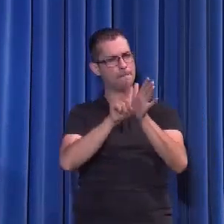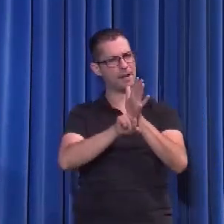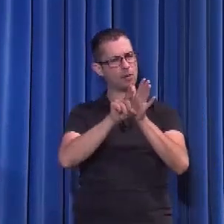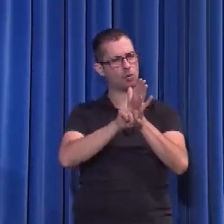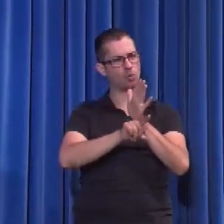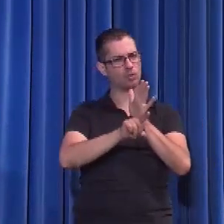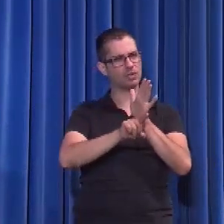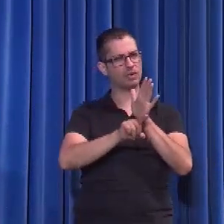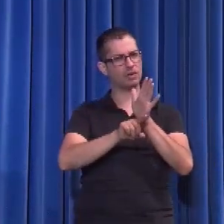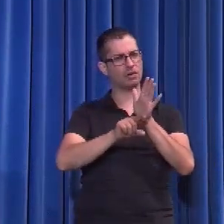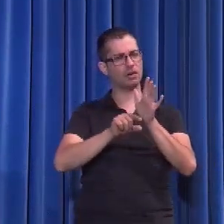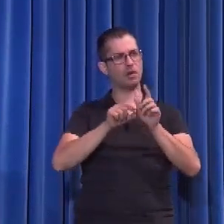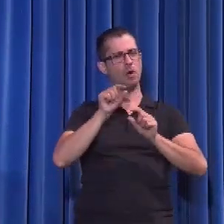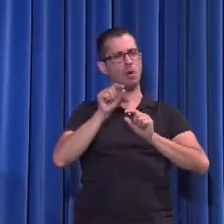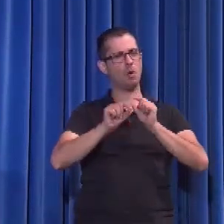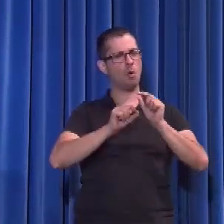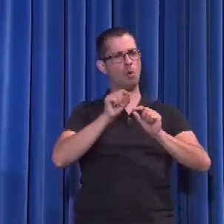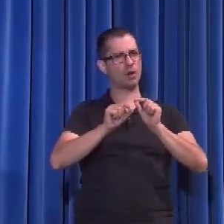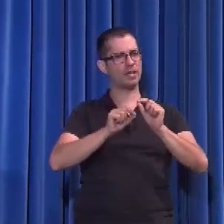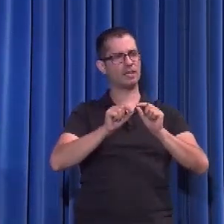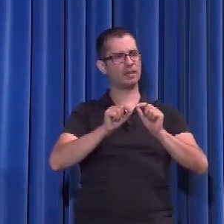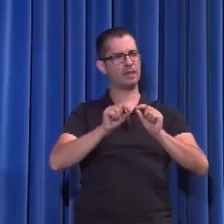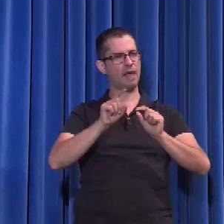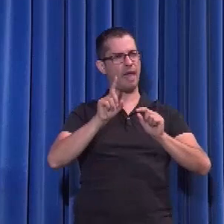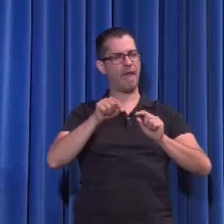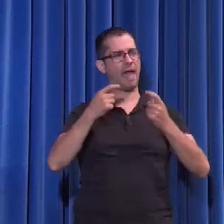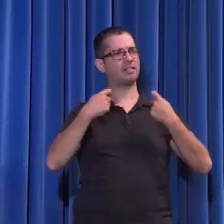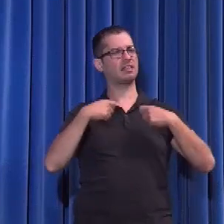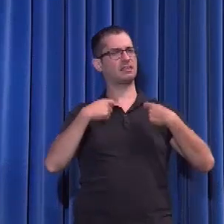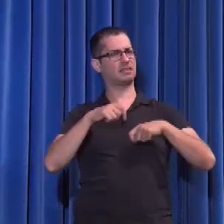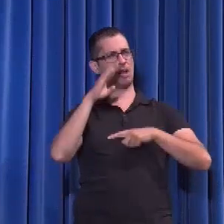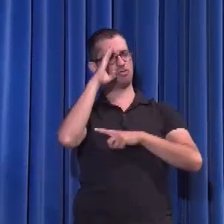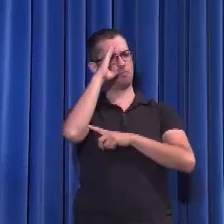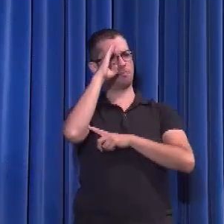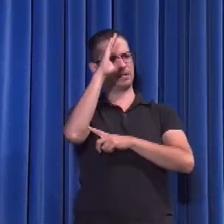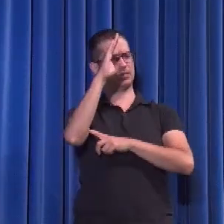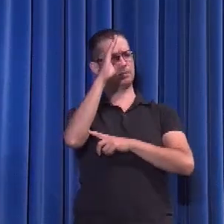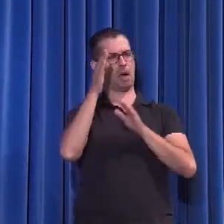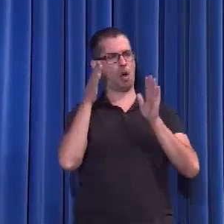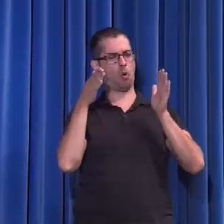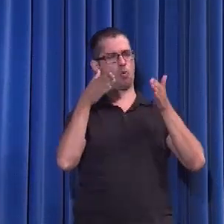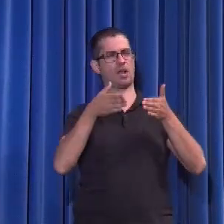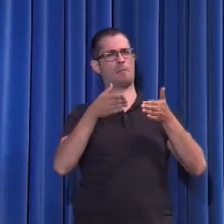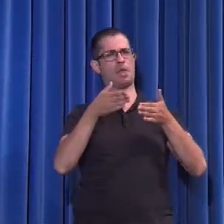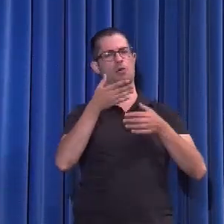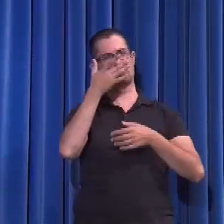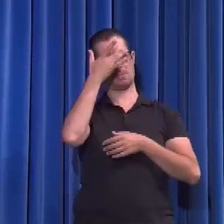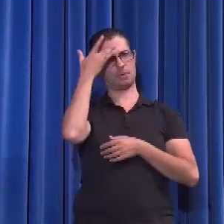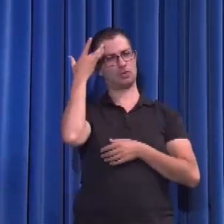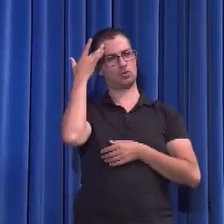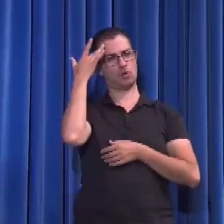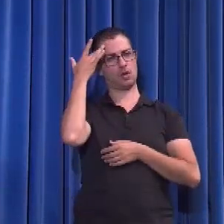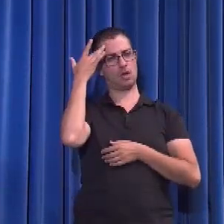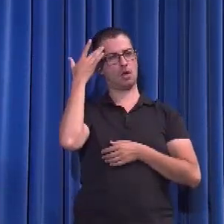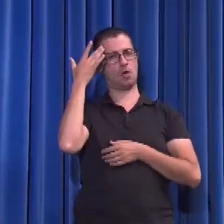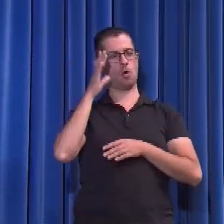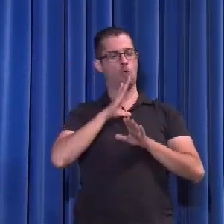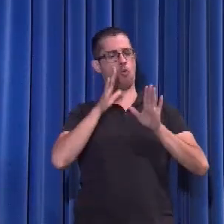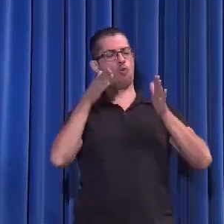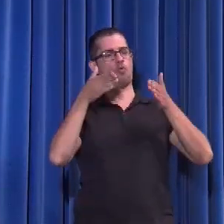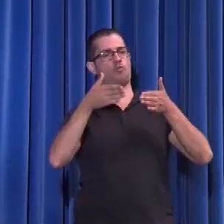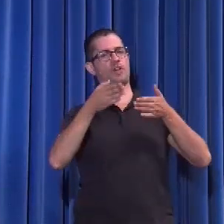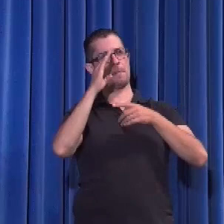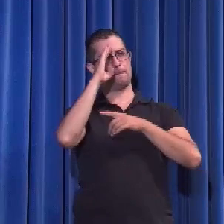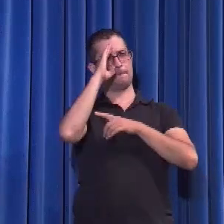qual é o fim supremo e principal do homem? E a resposta é: o fim supremo e principal do homem